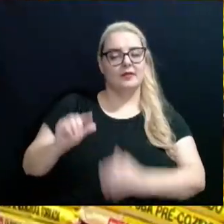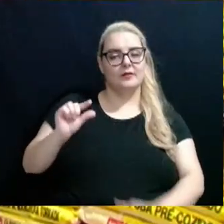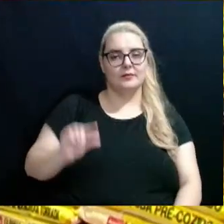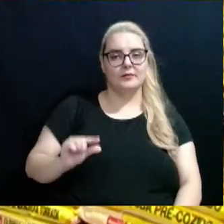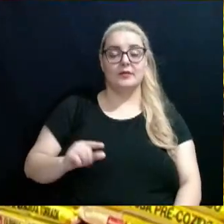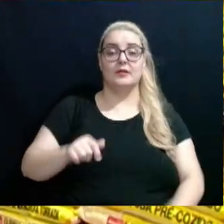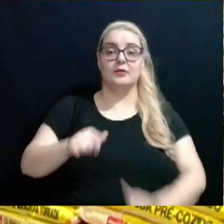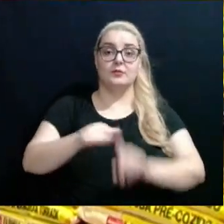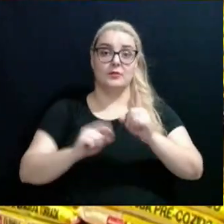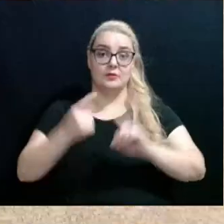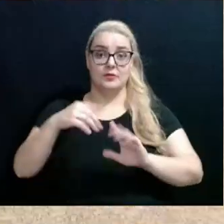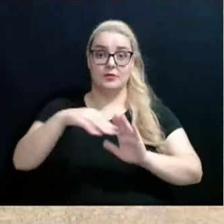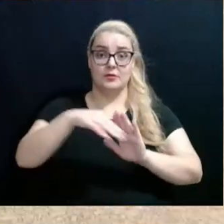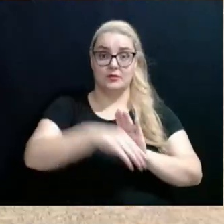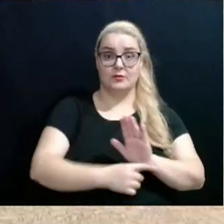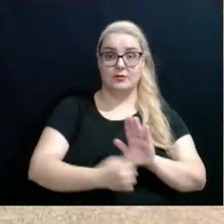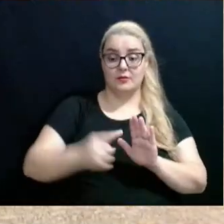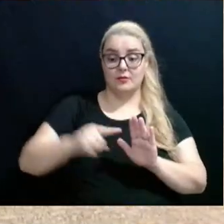a queda foi de